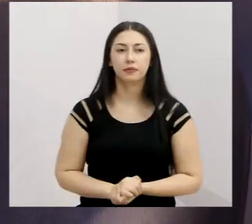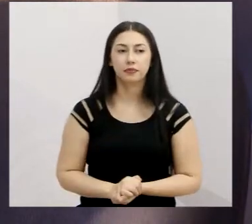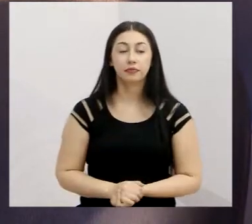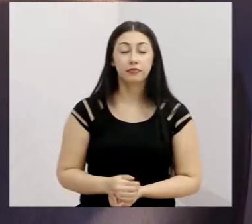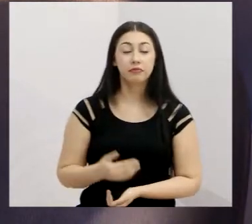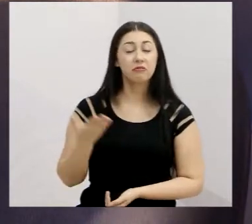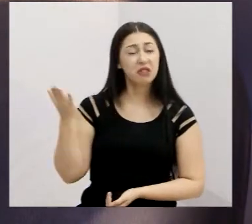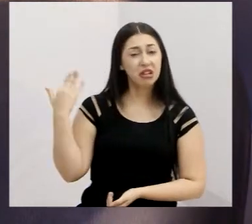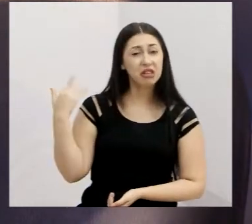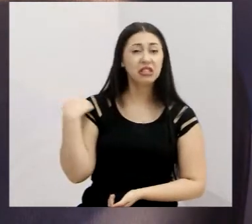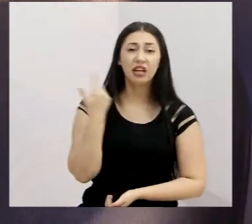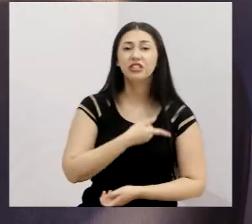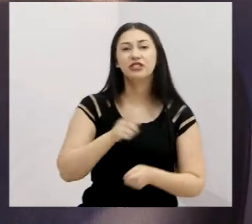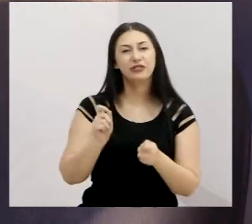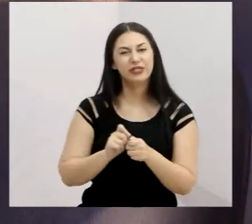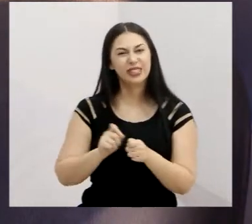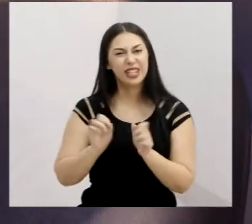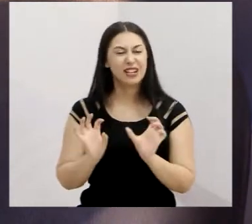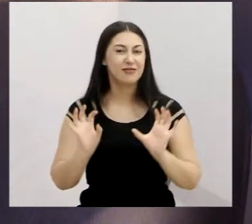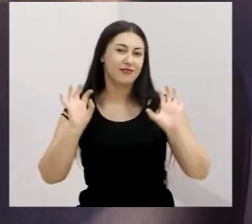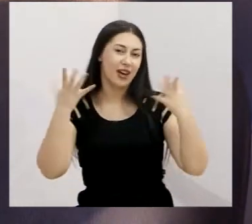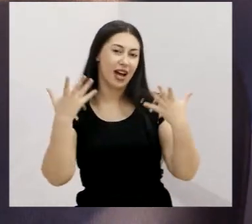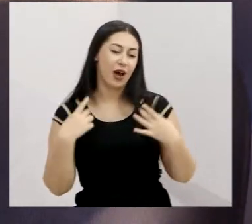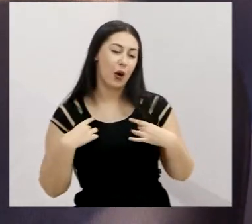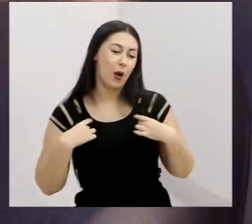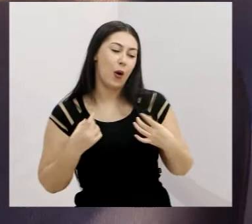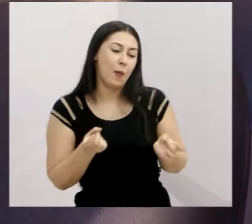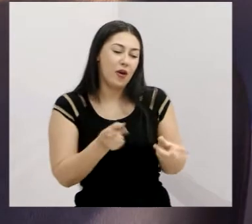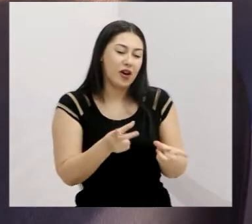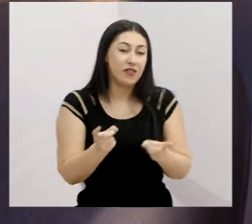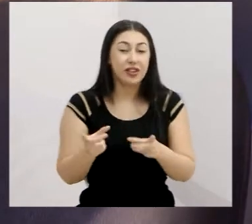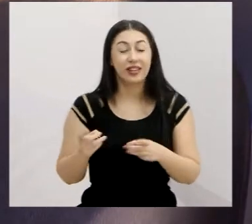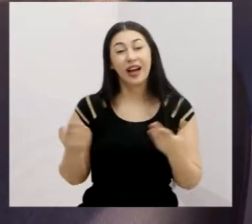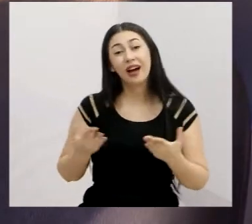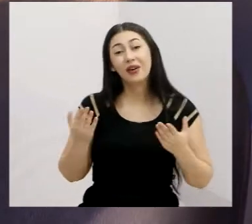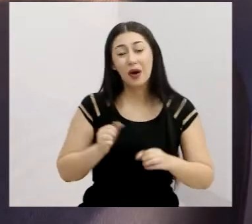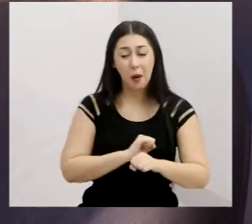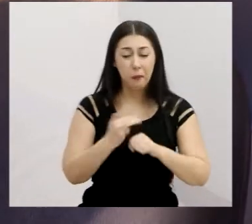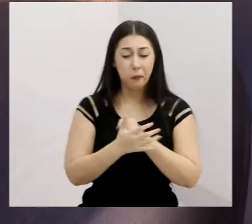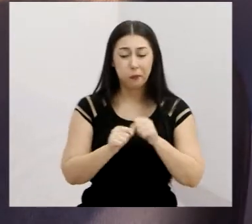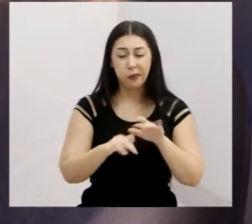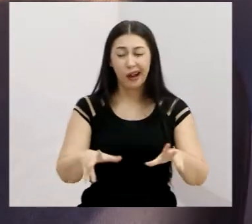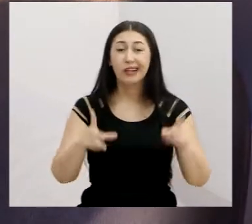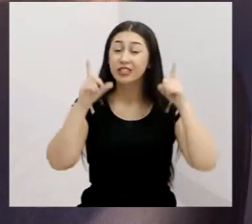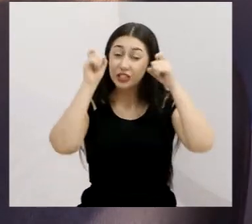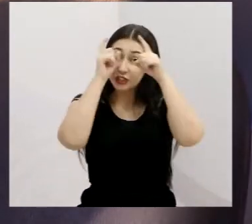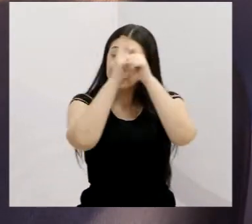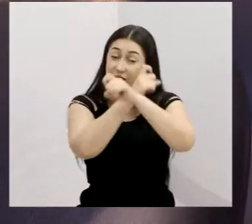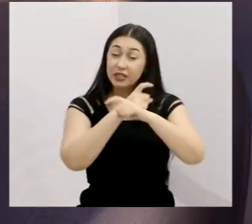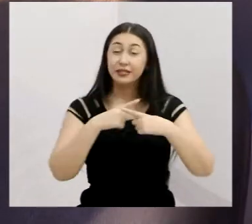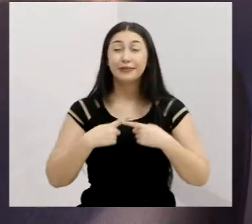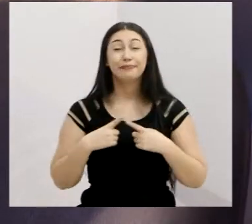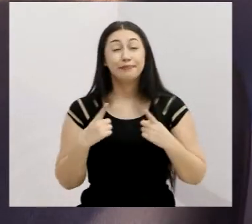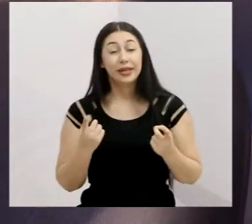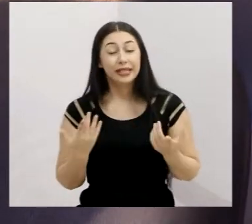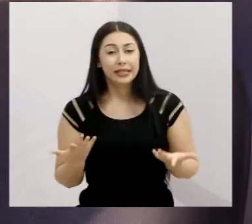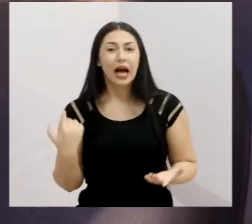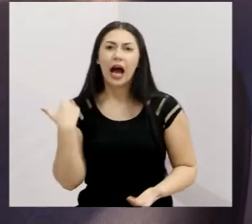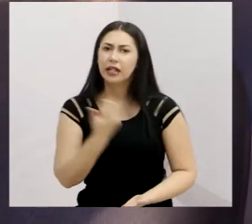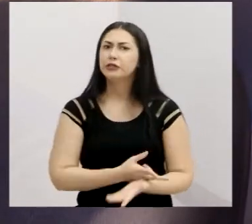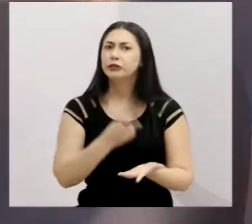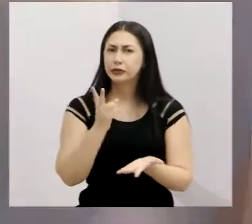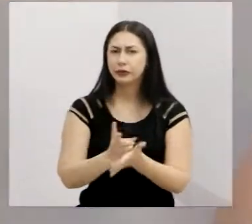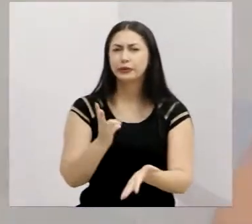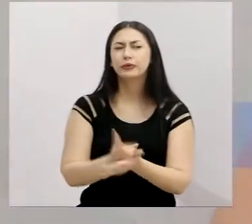da epidemia a gente fazia as eventos lares hoje fica até mais difícil da gente fazer um trabalho né e mas